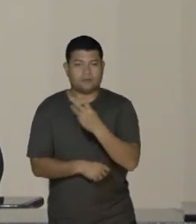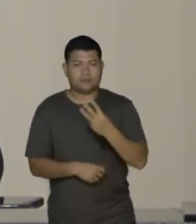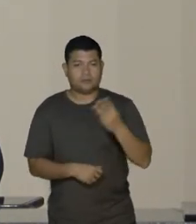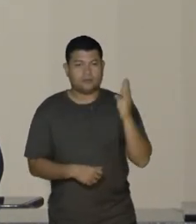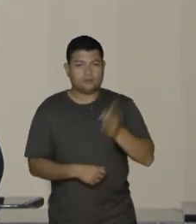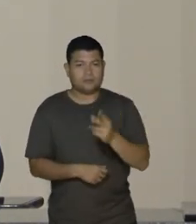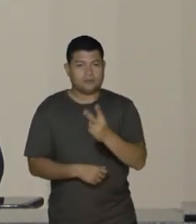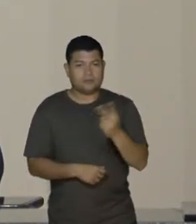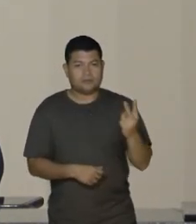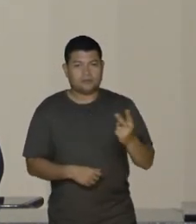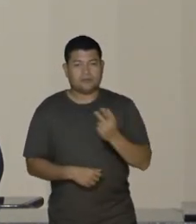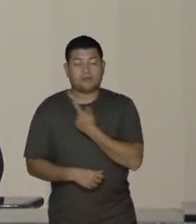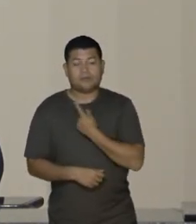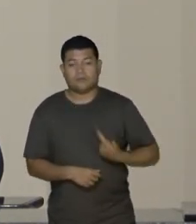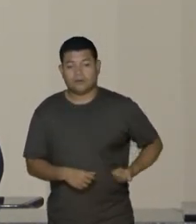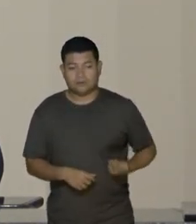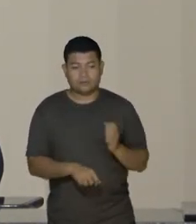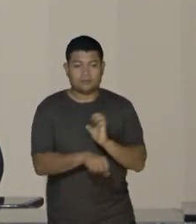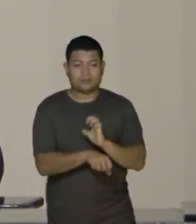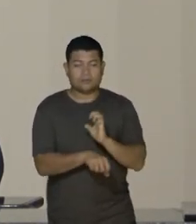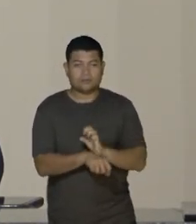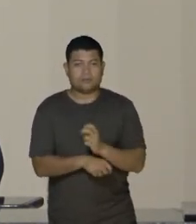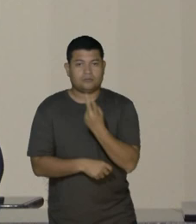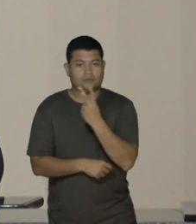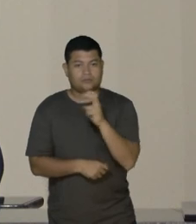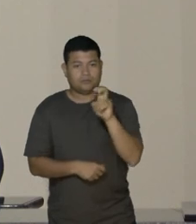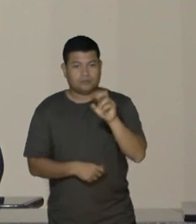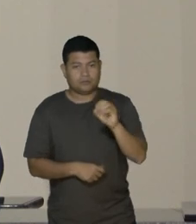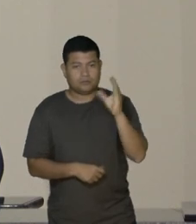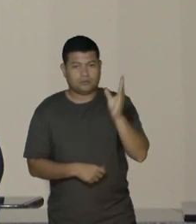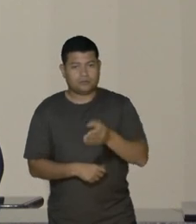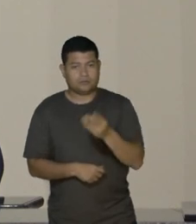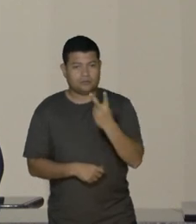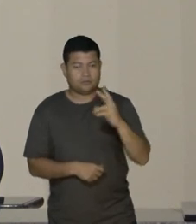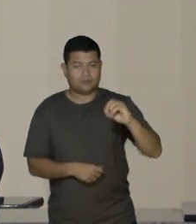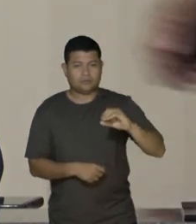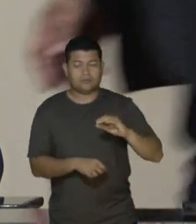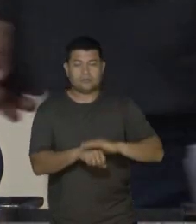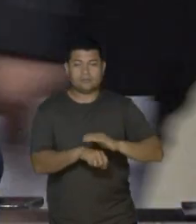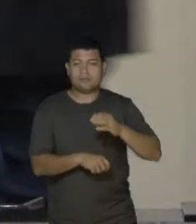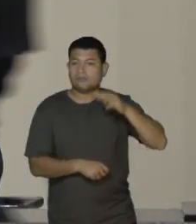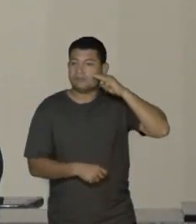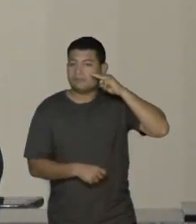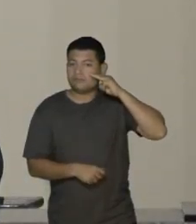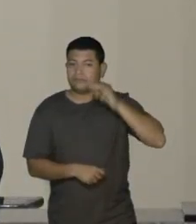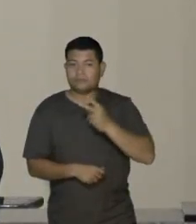233-2022, autoria do Governo do Estado, 250-2020, da deputada Marlene Fengler,